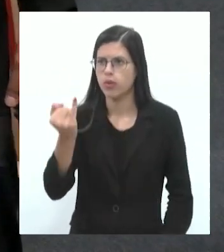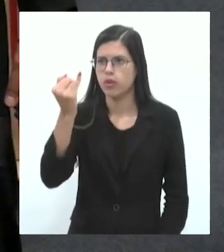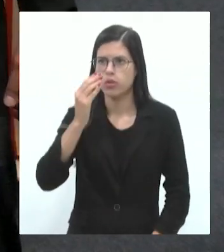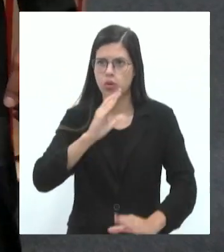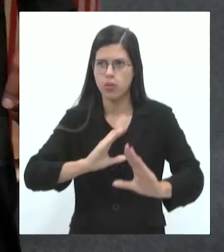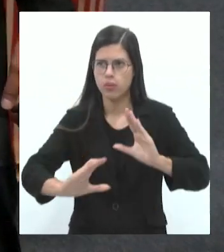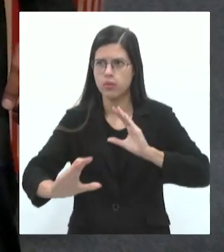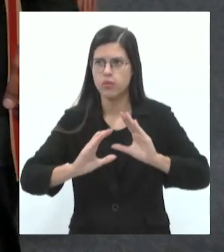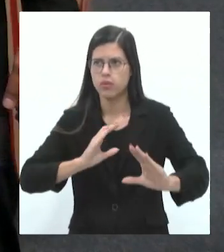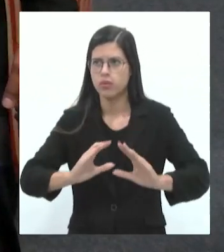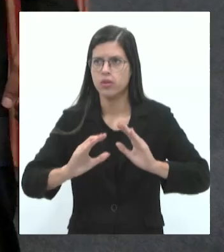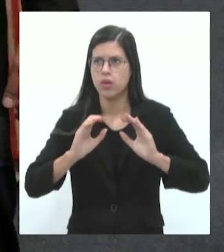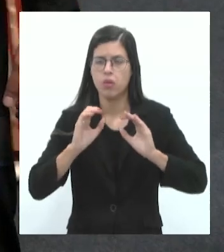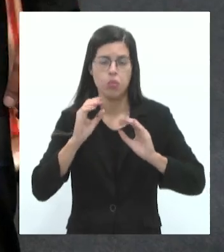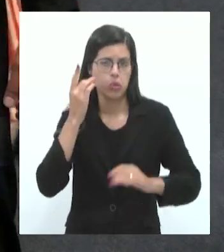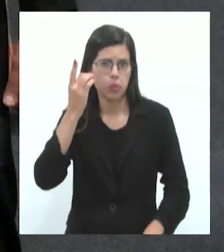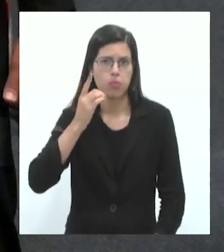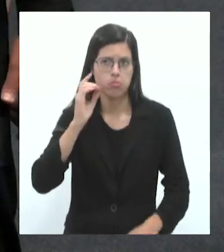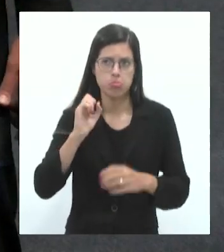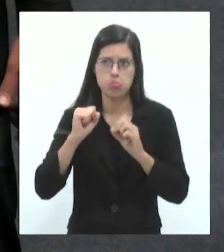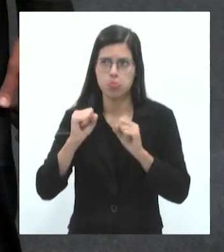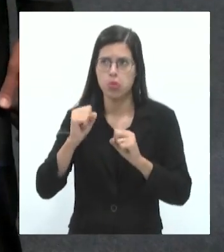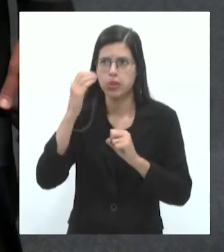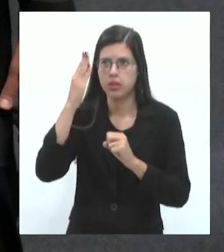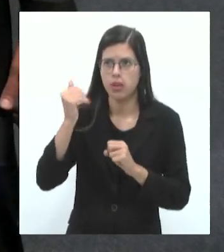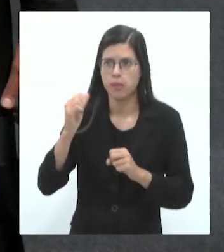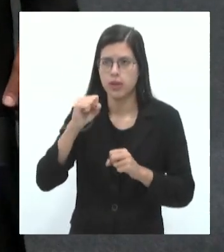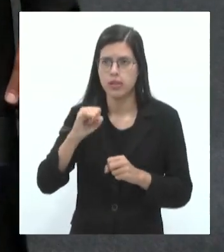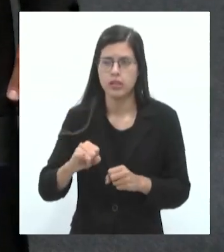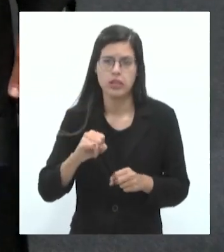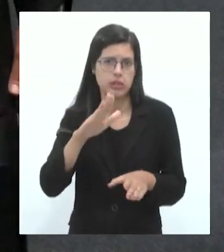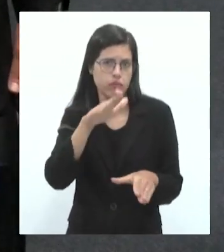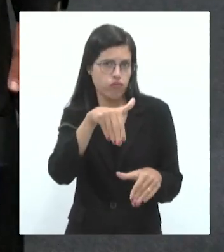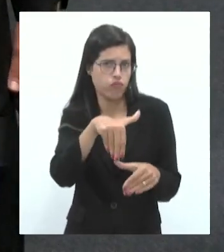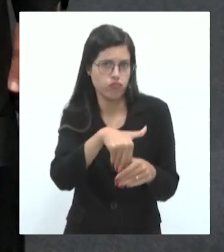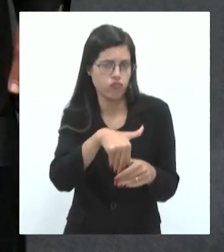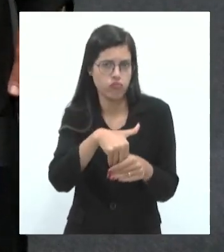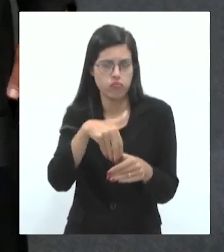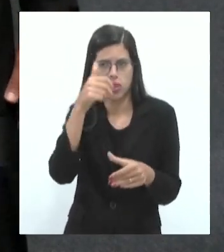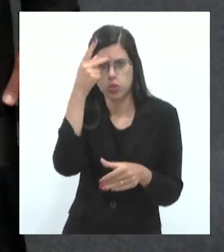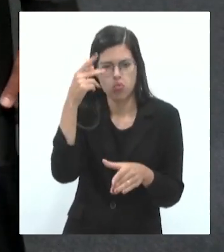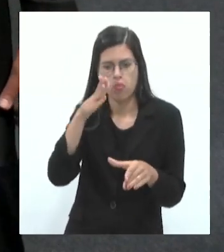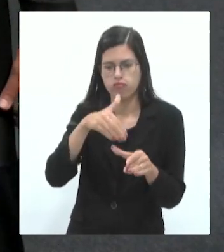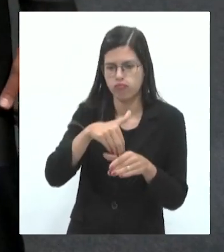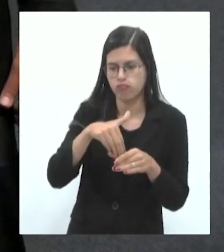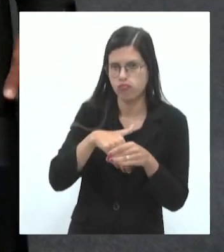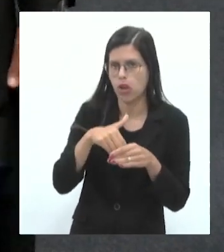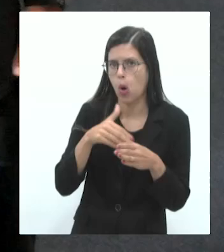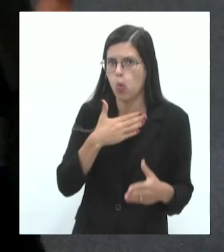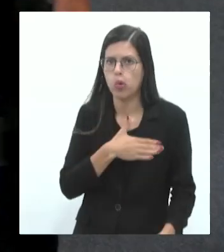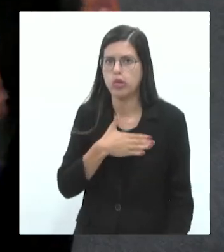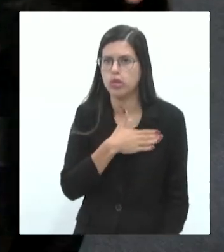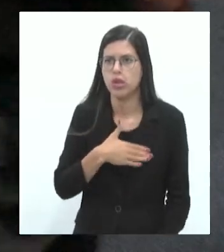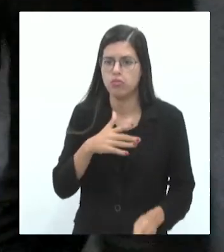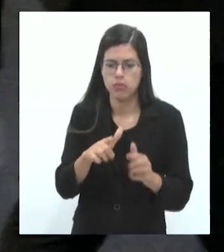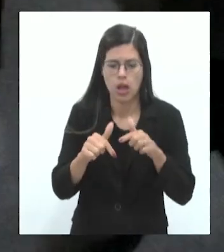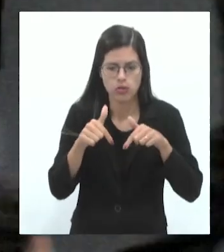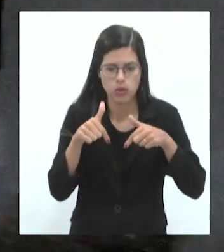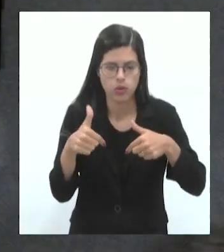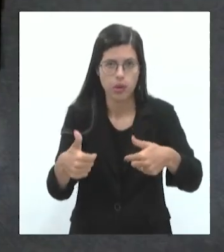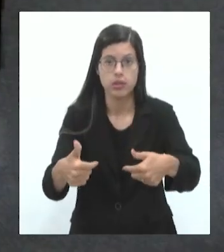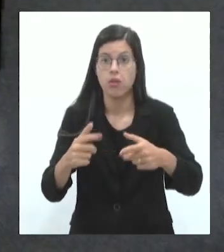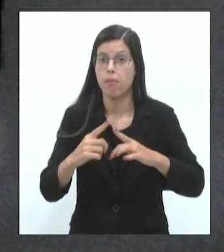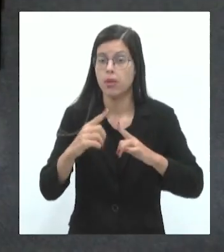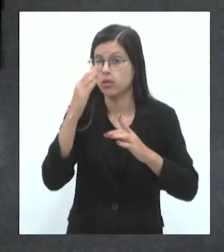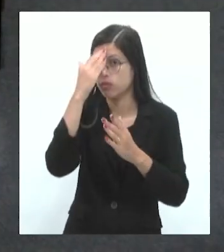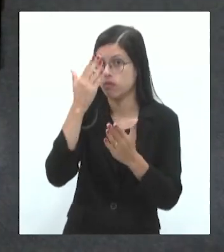pode saber instantaneamente se os seus eleitores estão satisfeitos ou não com a sua atuação, senador Marquinho. Mas eu acho que a